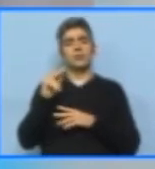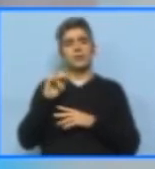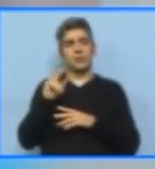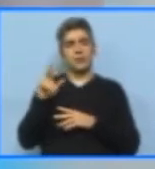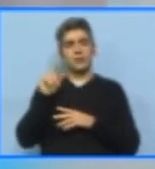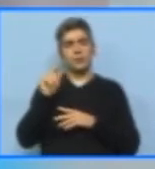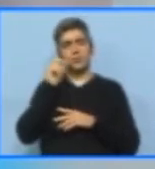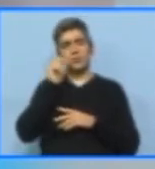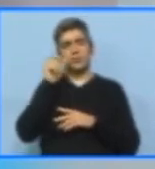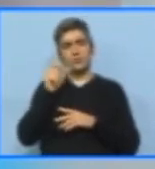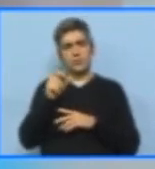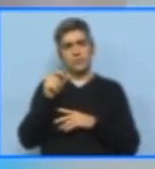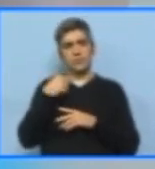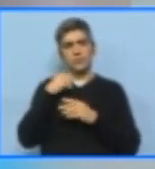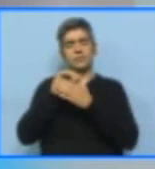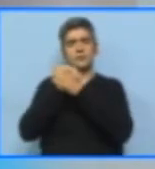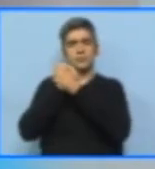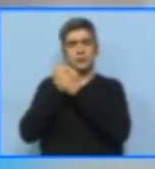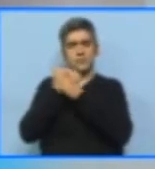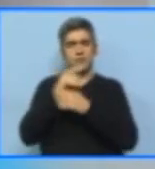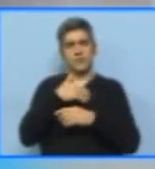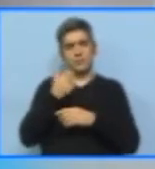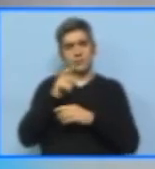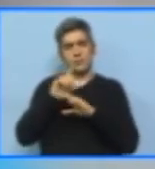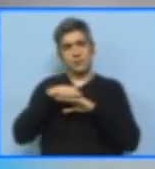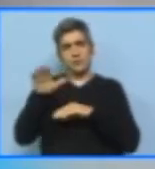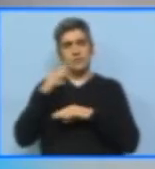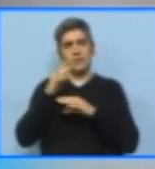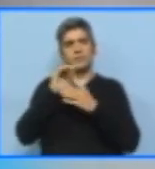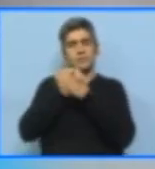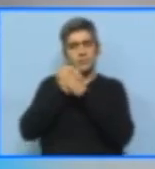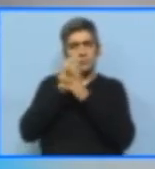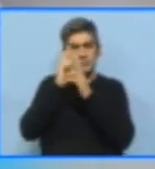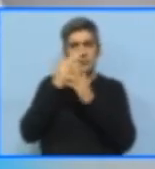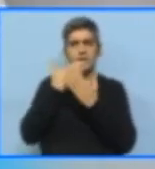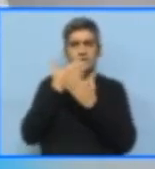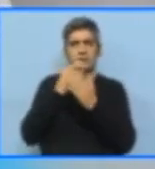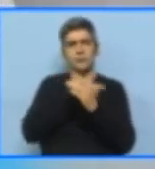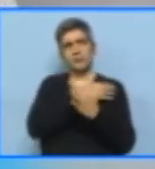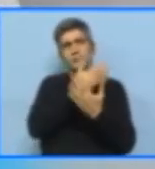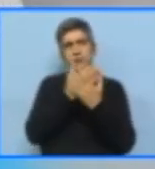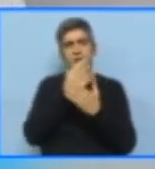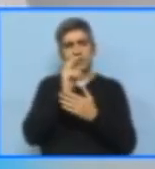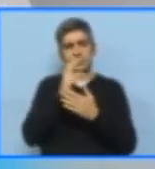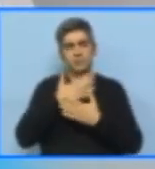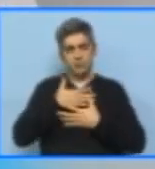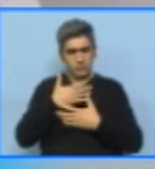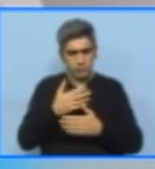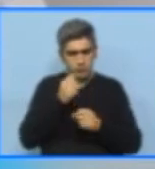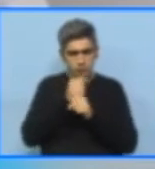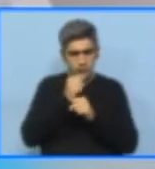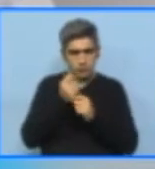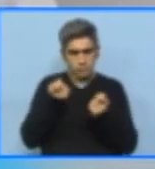por motivos de saúde, e que eu saúdo e desejo muita saúde e lhe agradeço todos estes 10 anos de entrega e de empenho